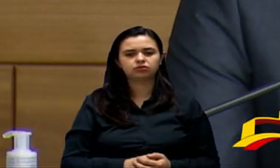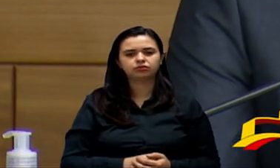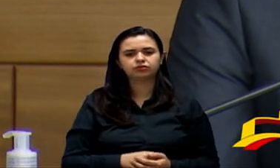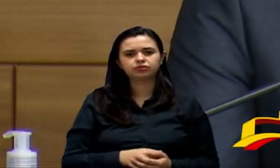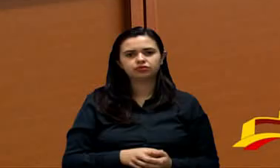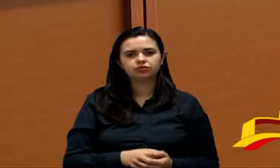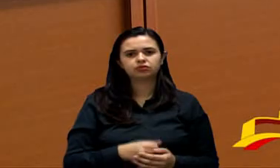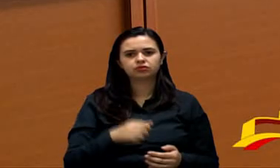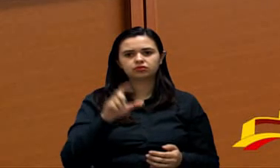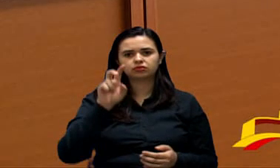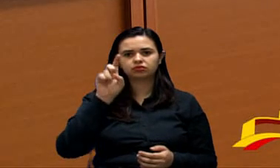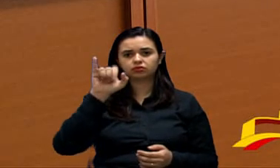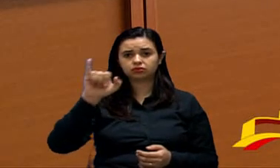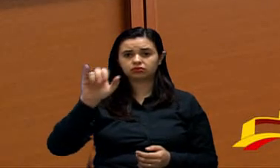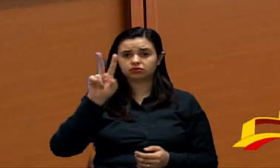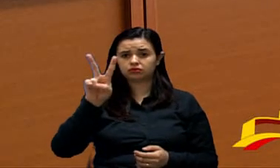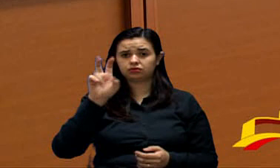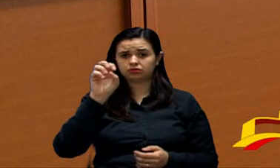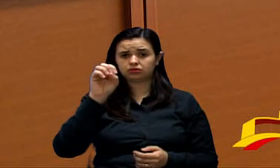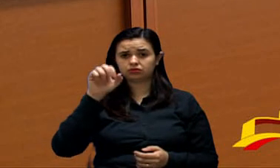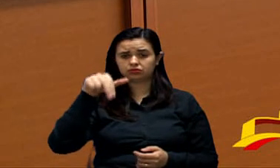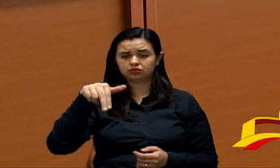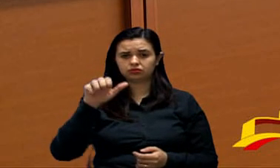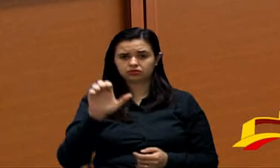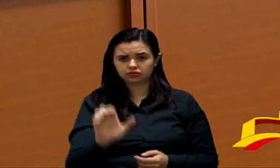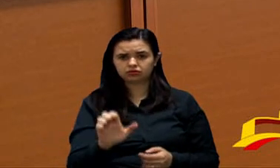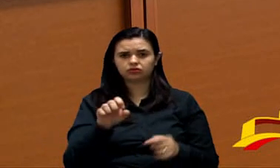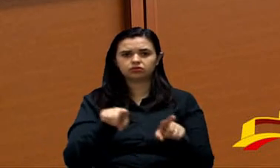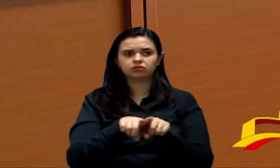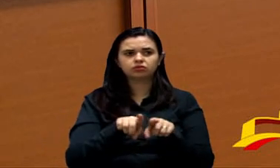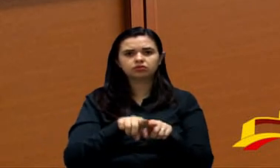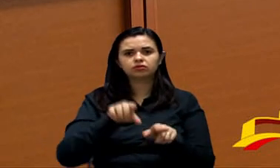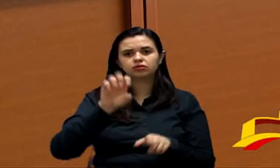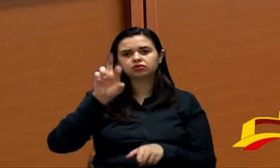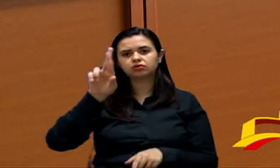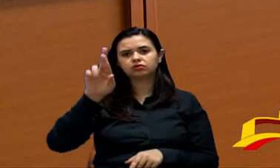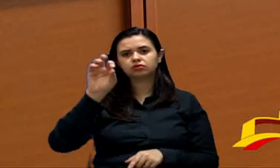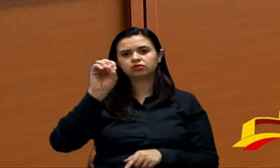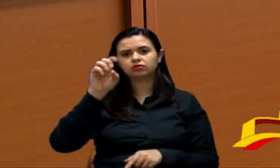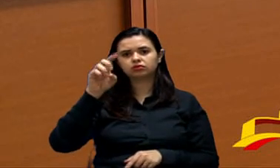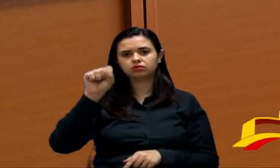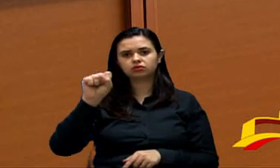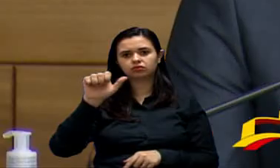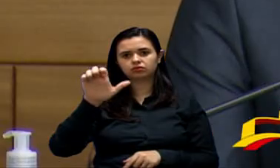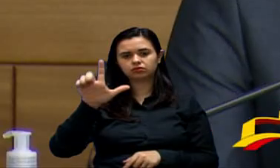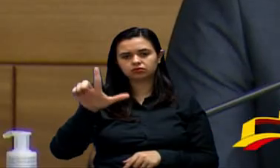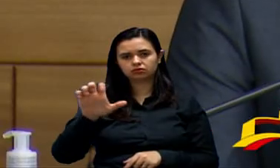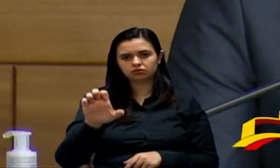Sanches, enfermeira clínica do CHS, Roseli de Fátima Zacarias, assistente da